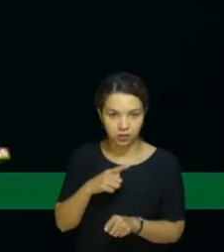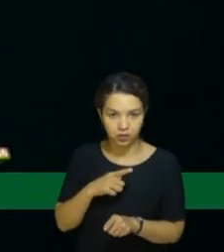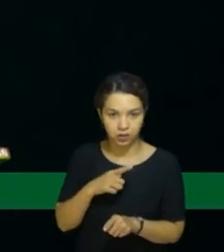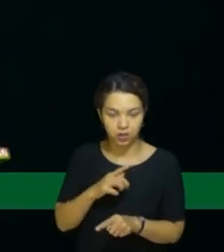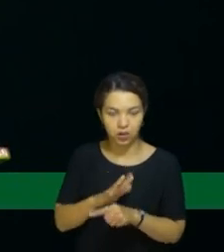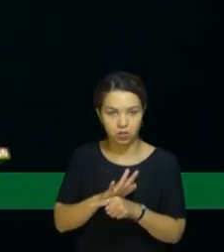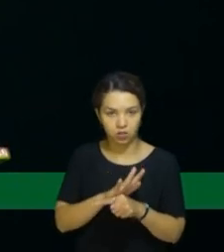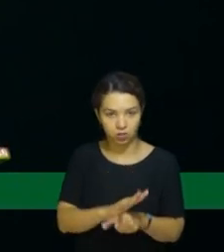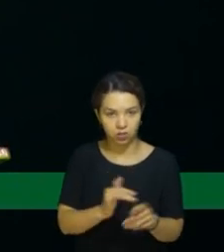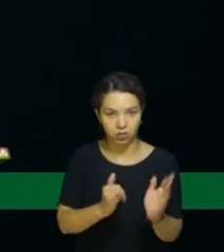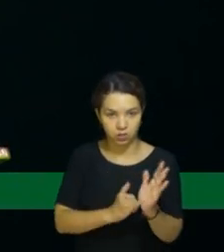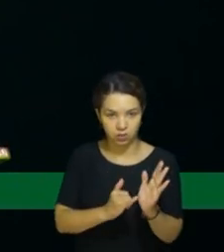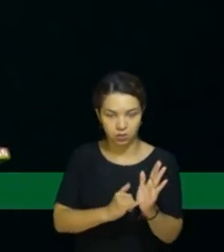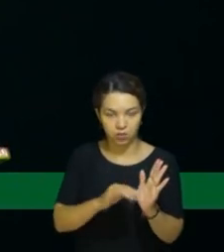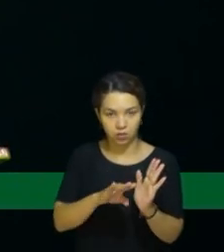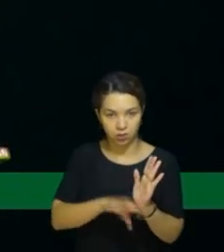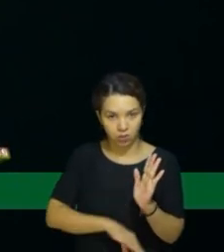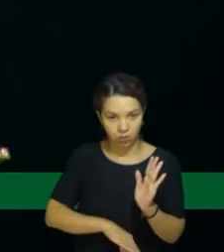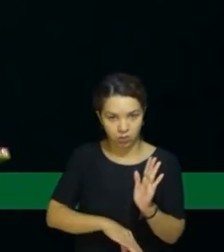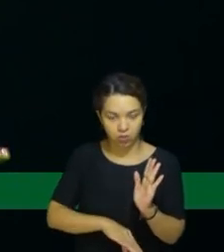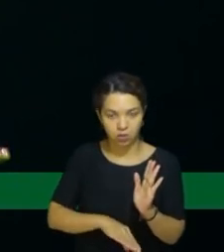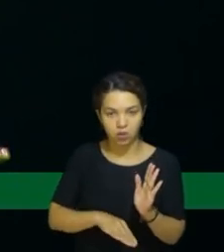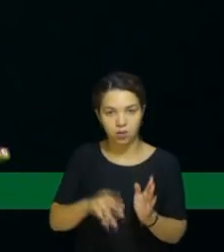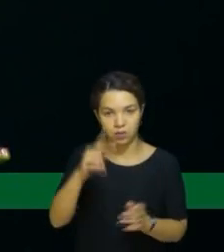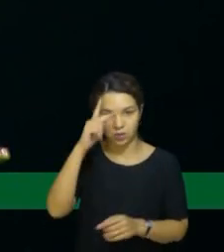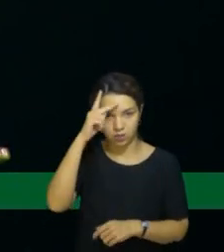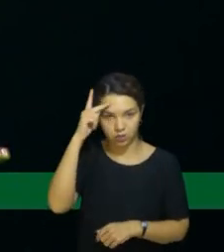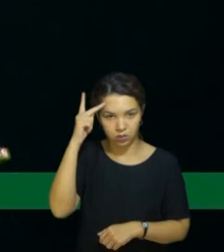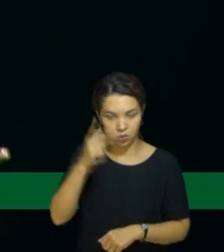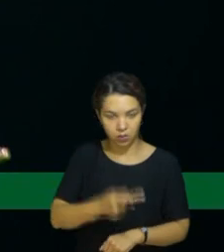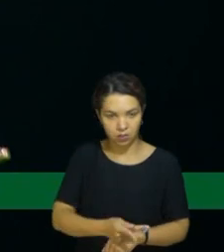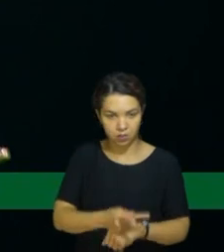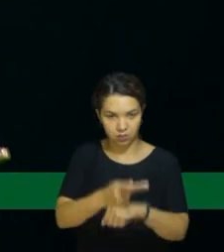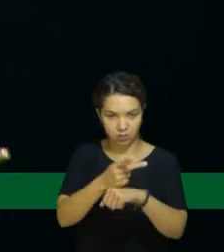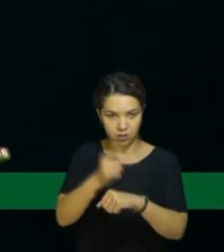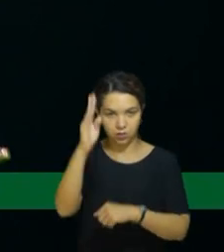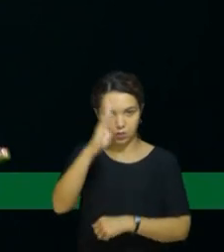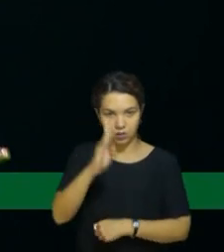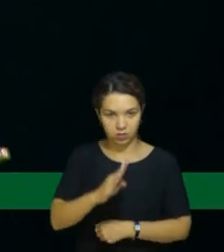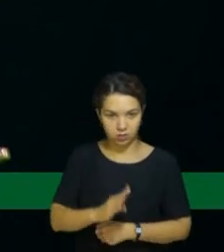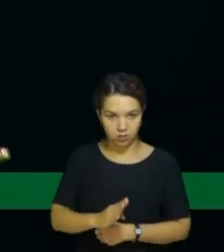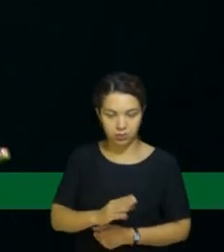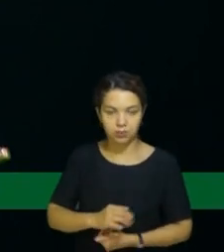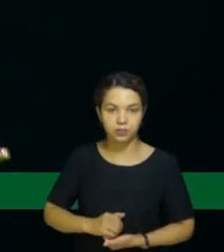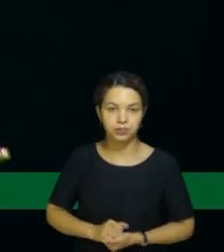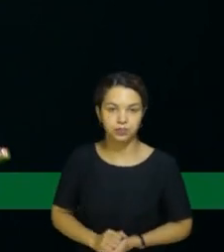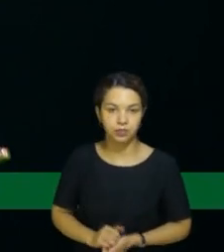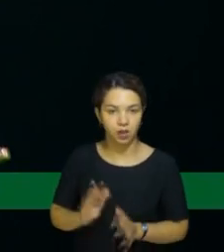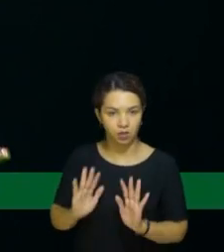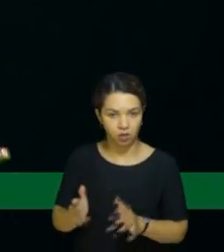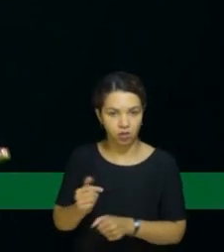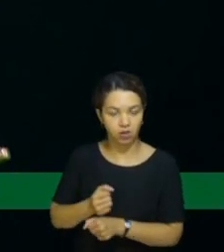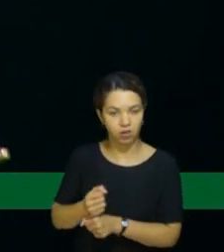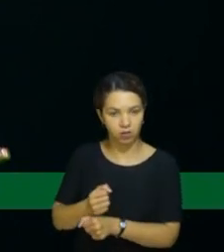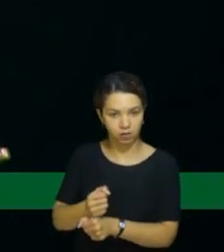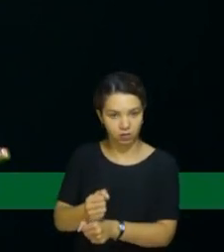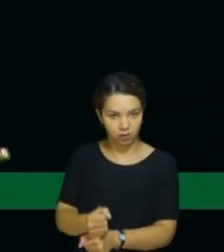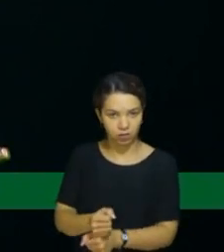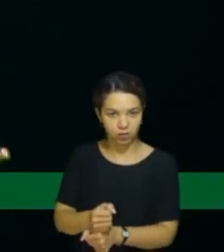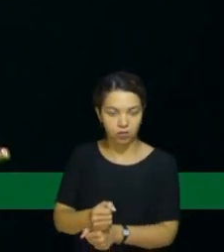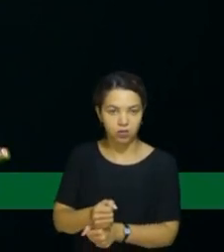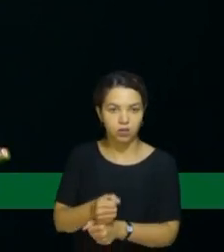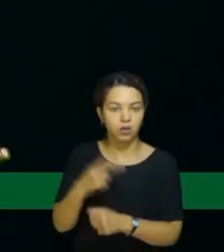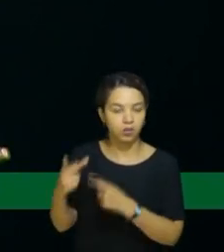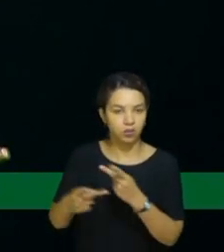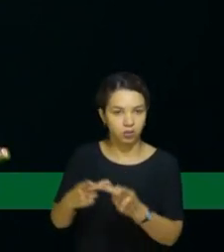campeões nacionais há tempos os especialistas alertam para o reconhecido fato de que a instituição do regime de substituição